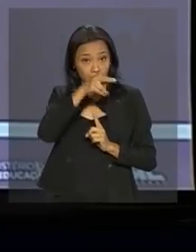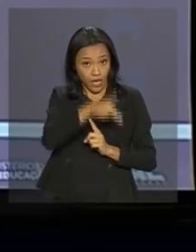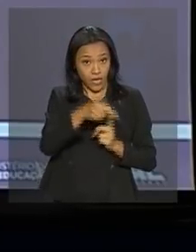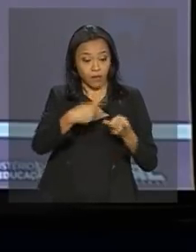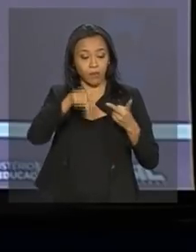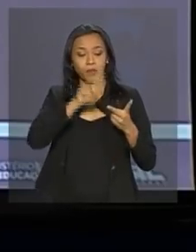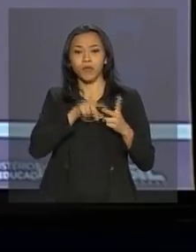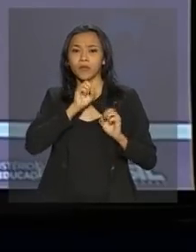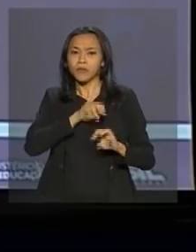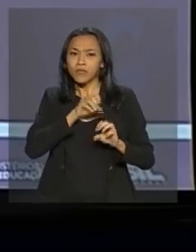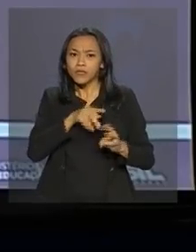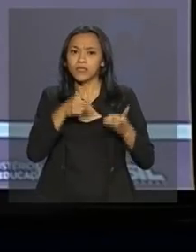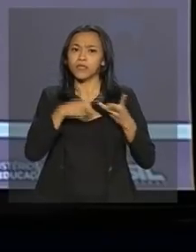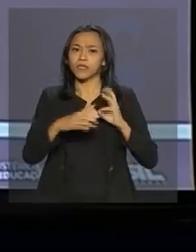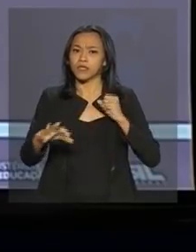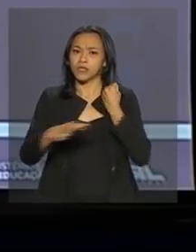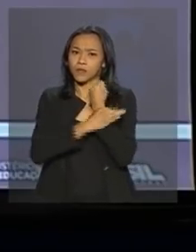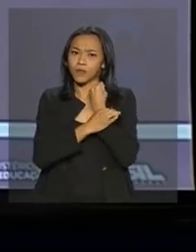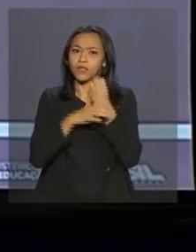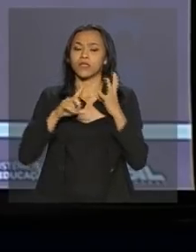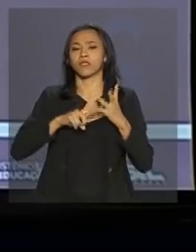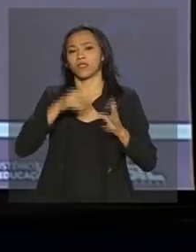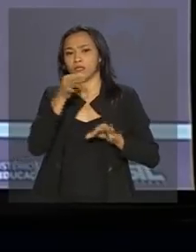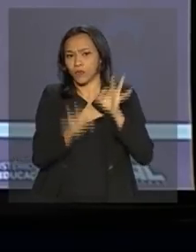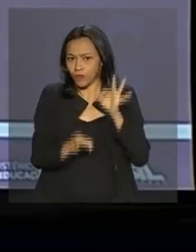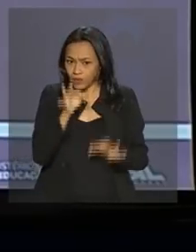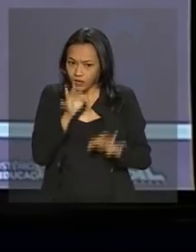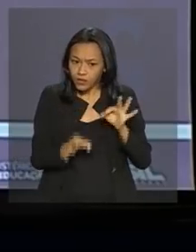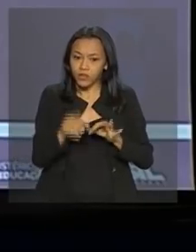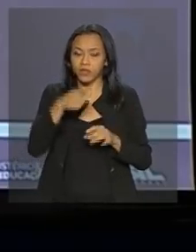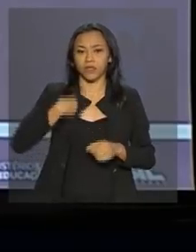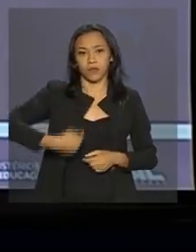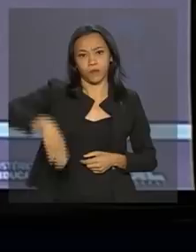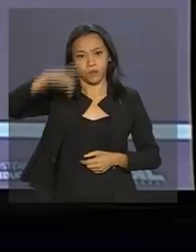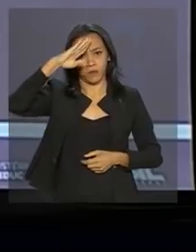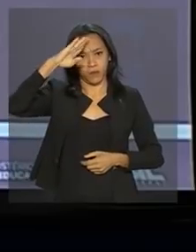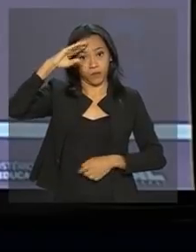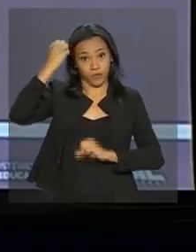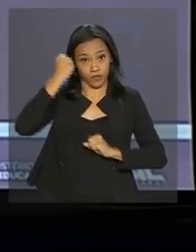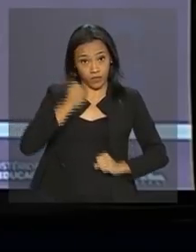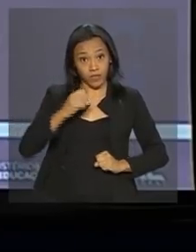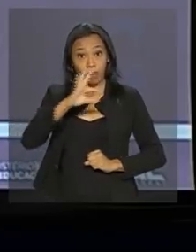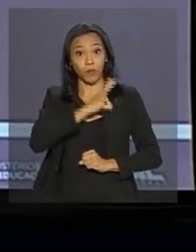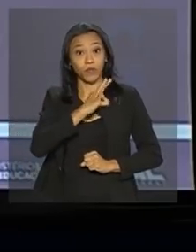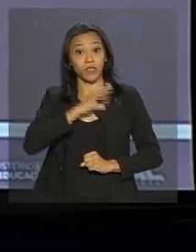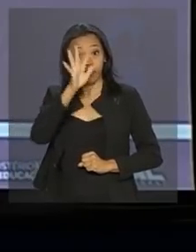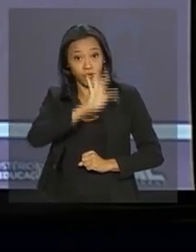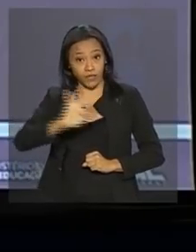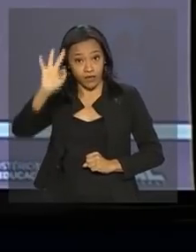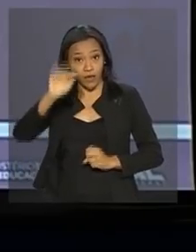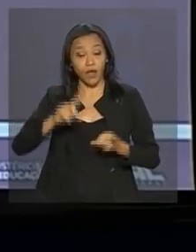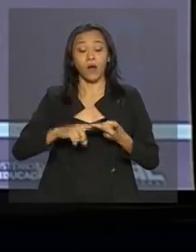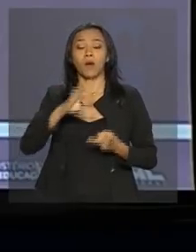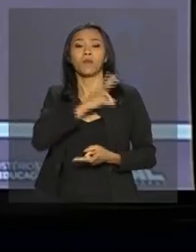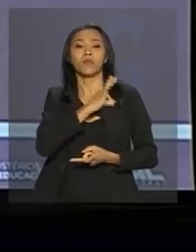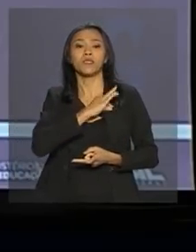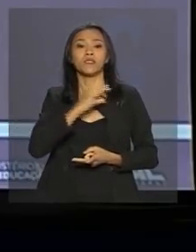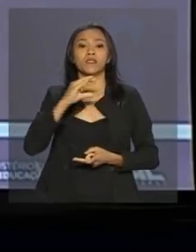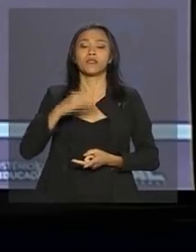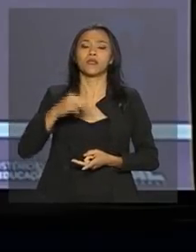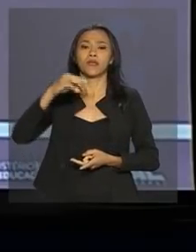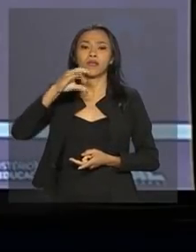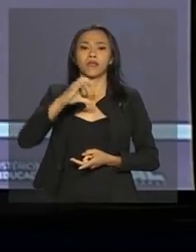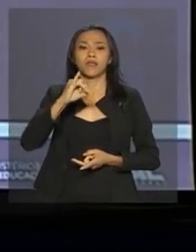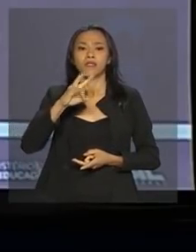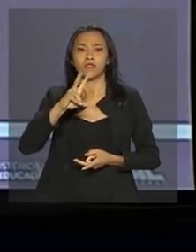defesa da segurança pública da justiça o exército brasileiro a polícia federal polícia militar a polícia civil